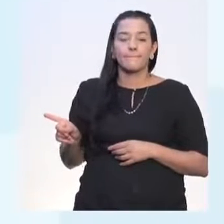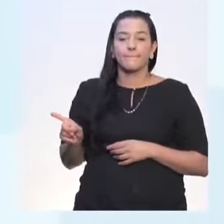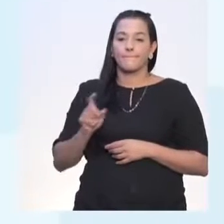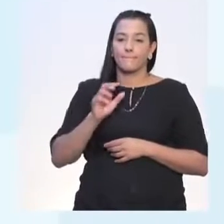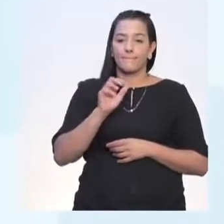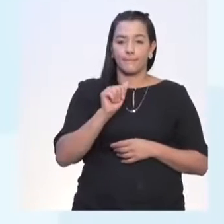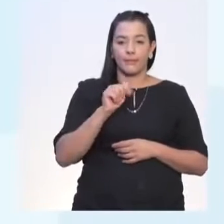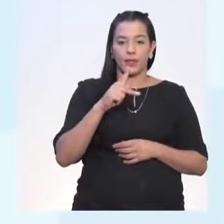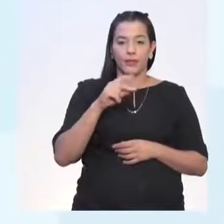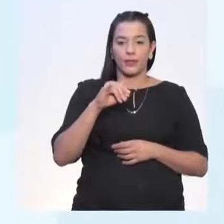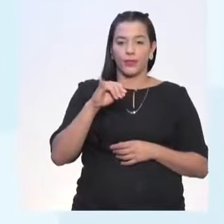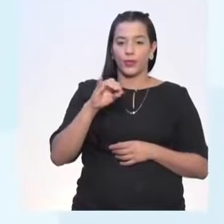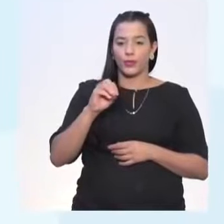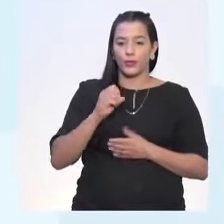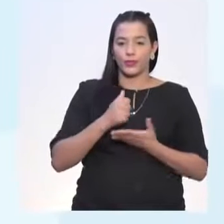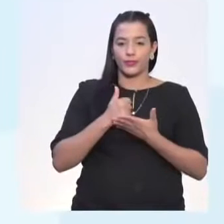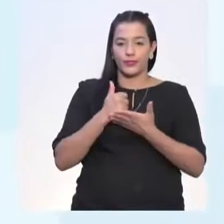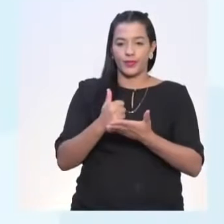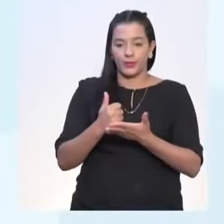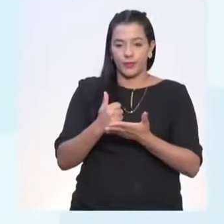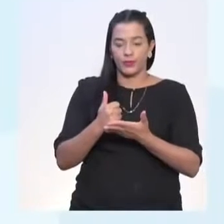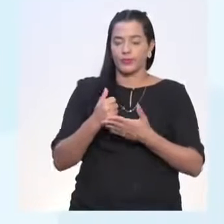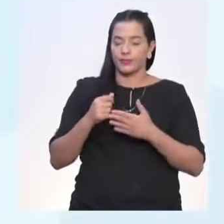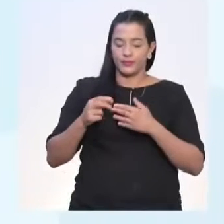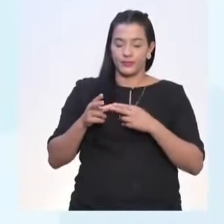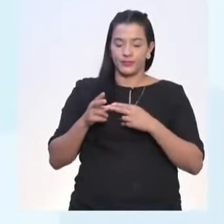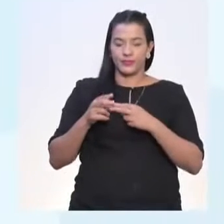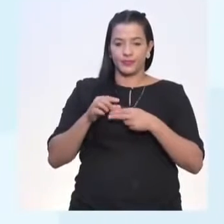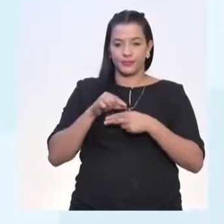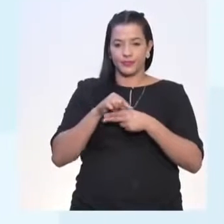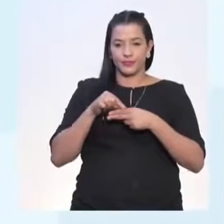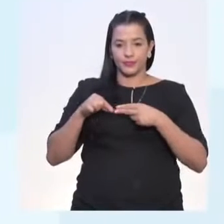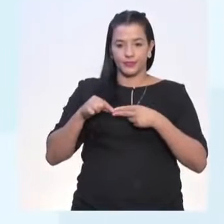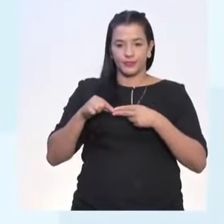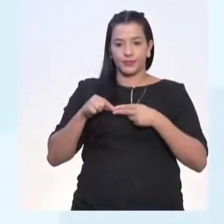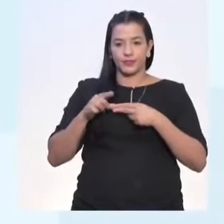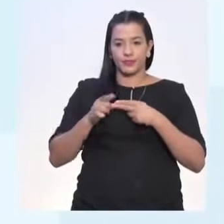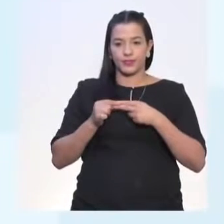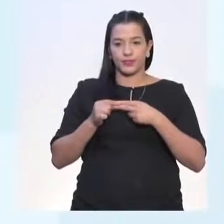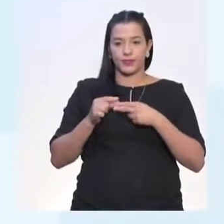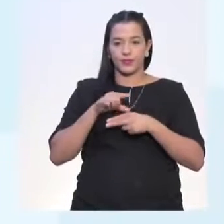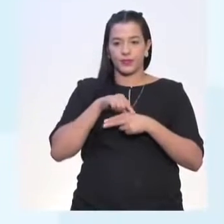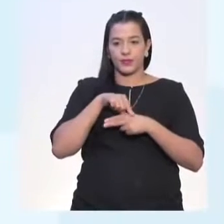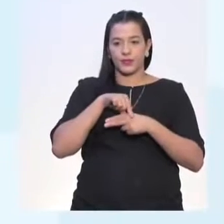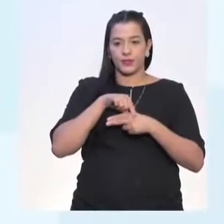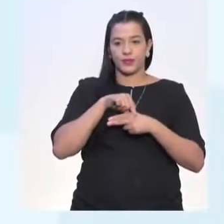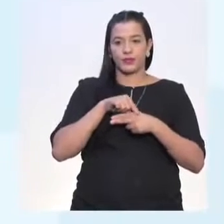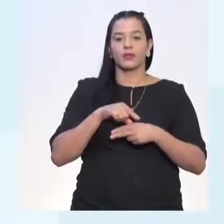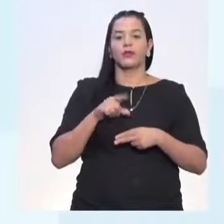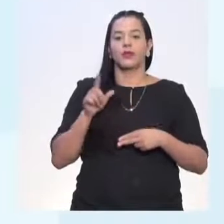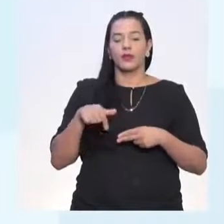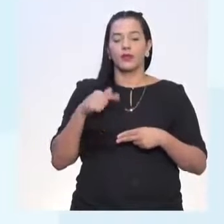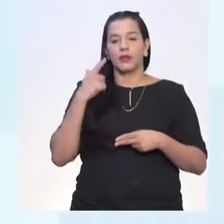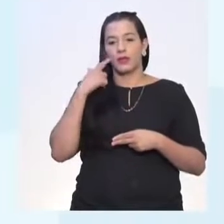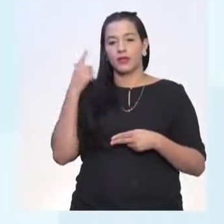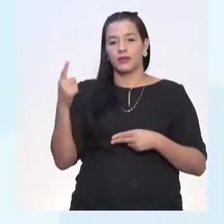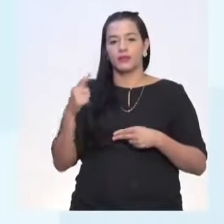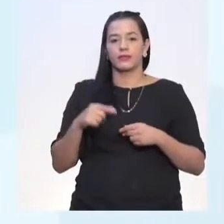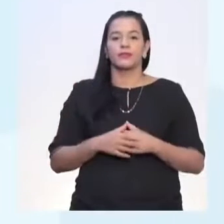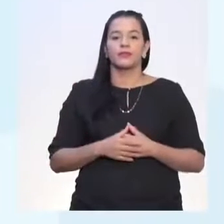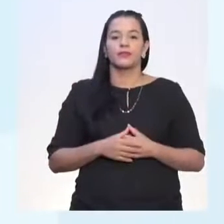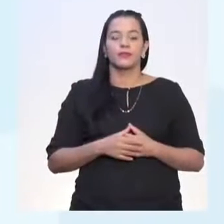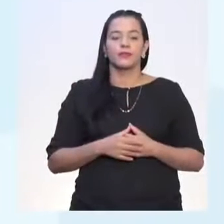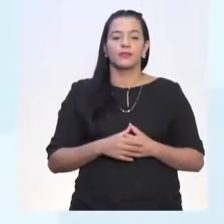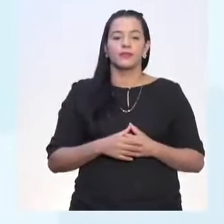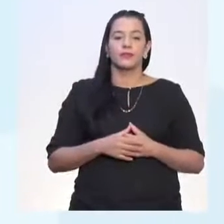ó. É o apoio ou o fulcro, é uma junção que tem ali. Ali, com certeza, é a parte do apoio ou do